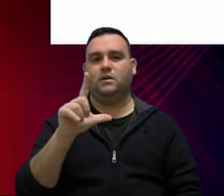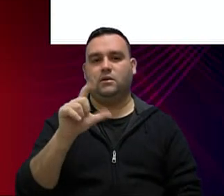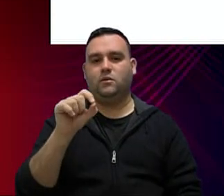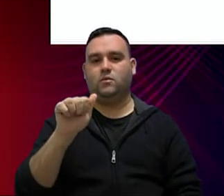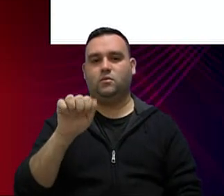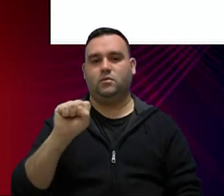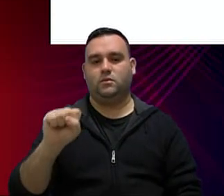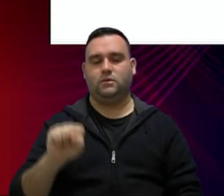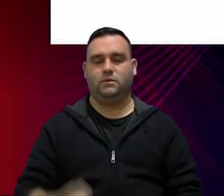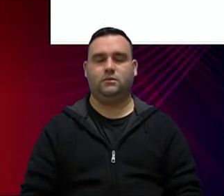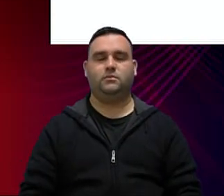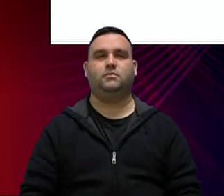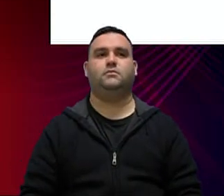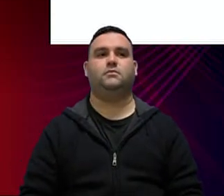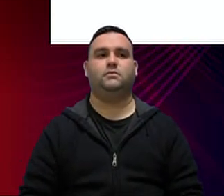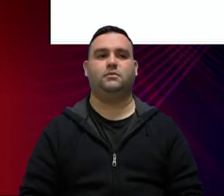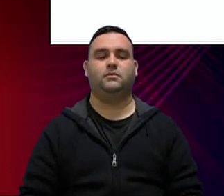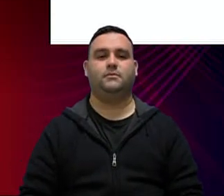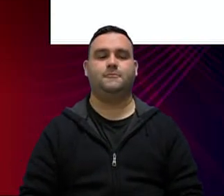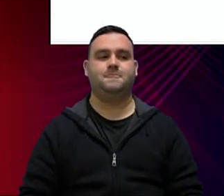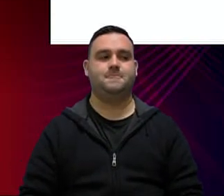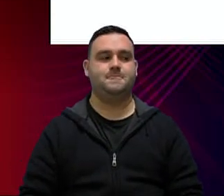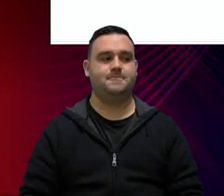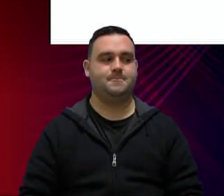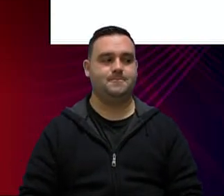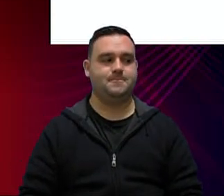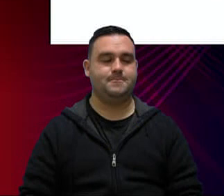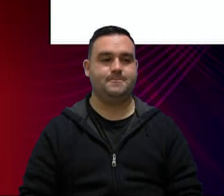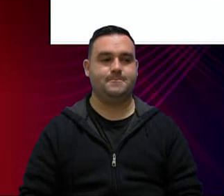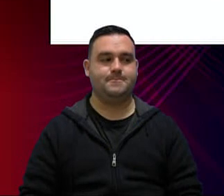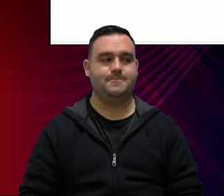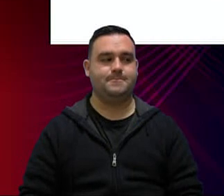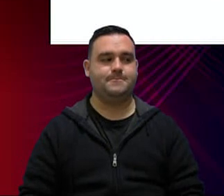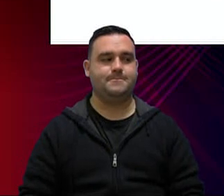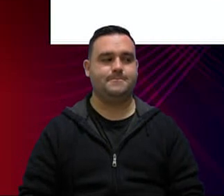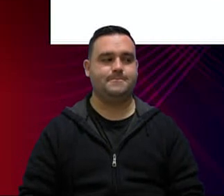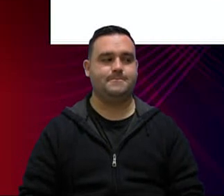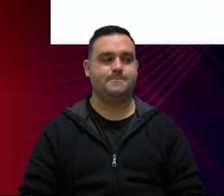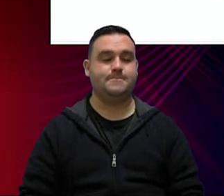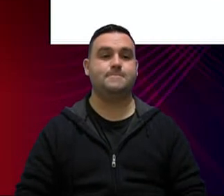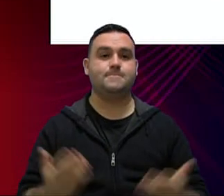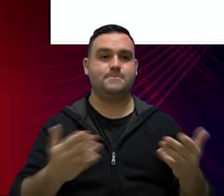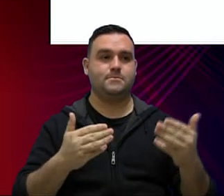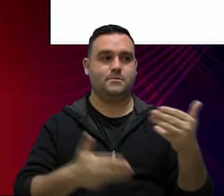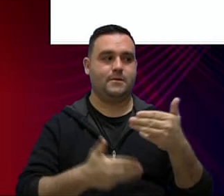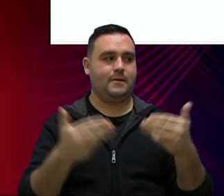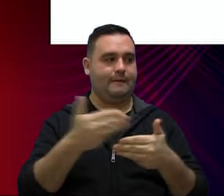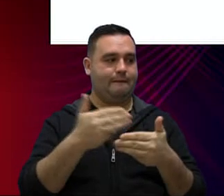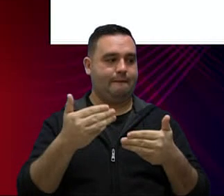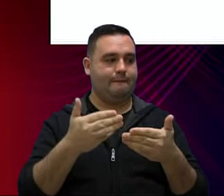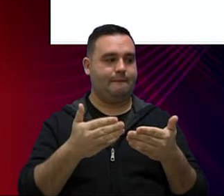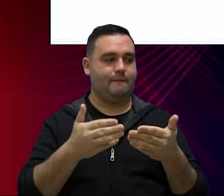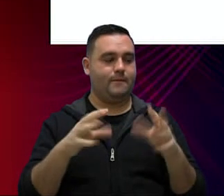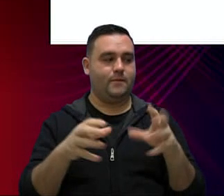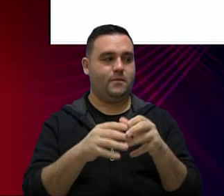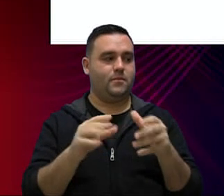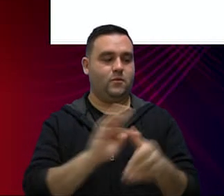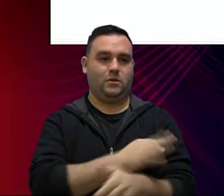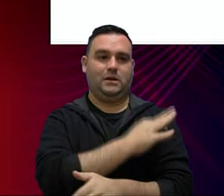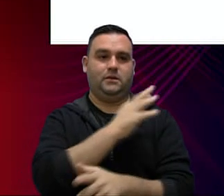da lei orçamentária anual ii e aí temos aqui ó quase aqui